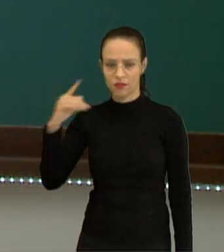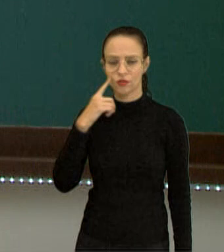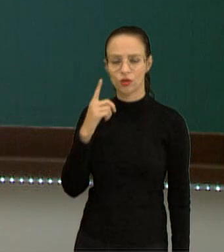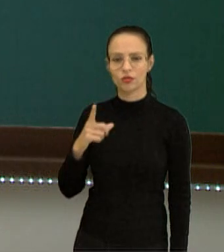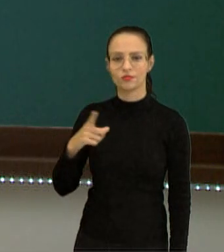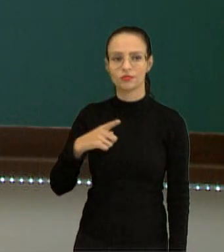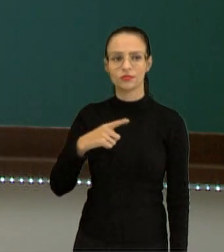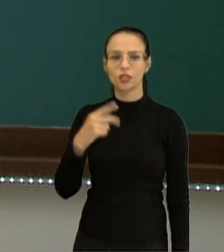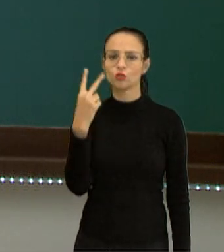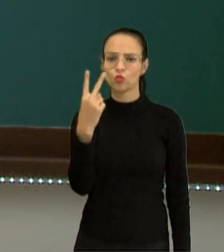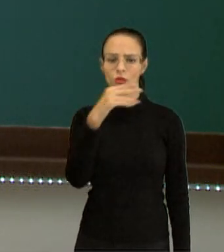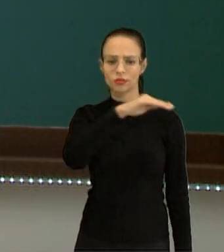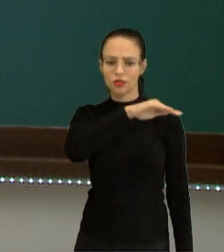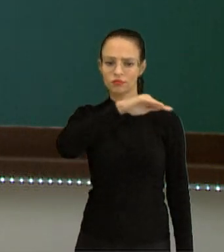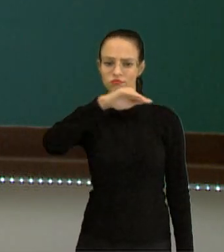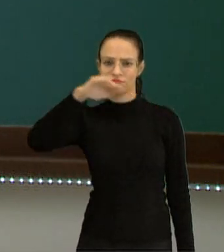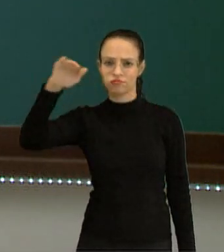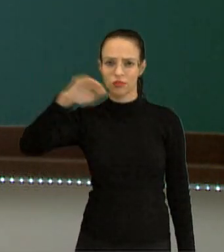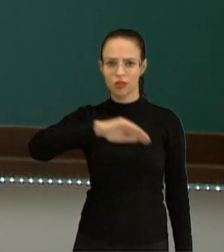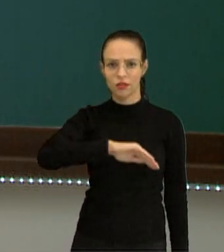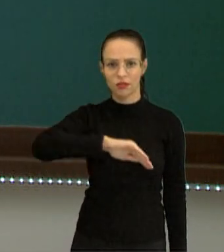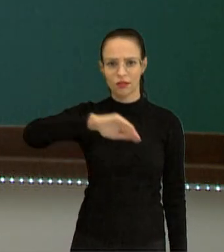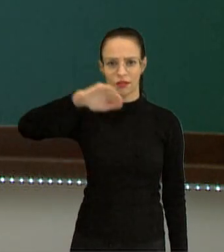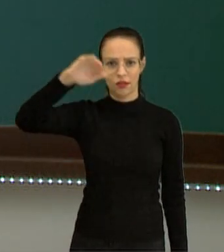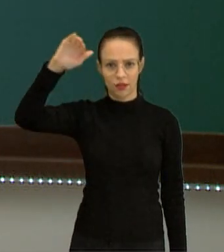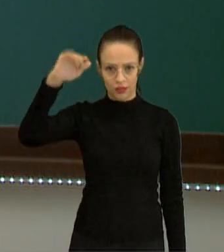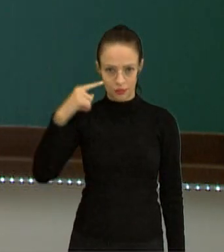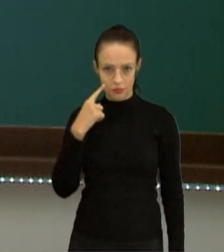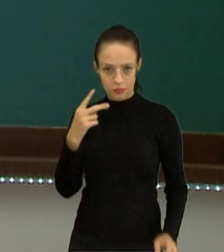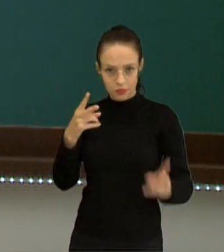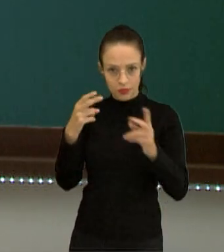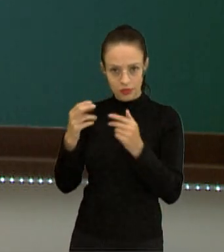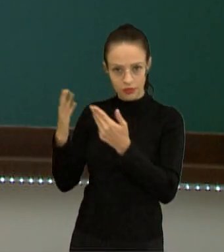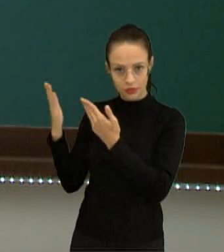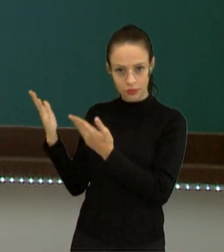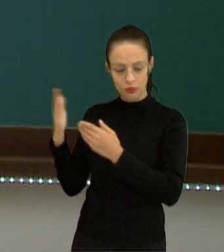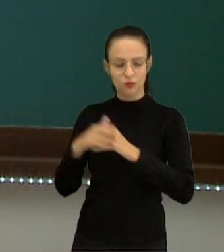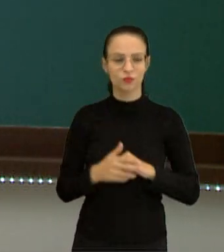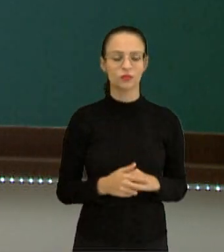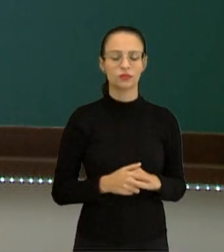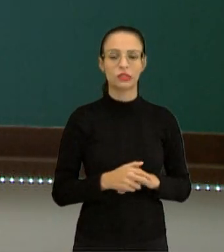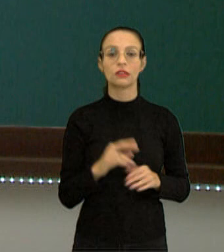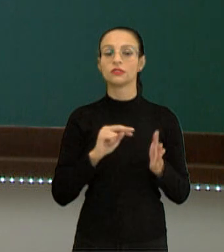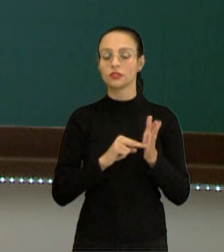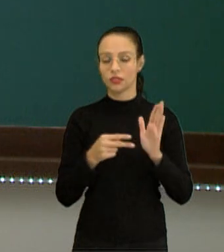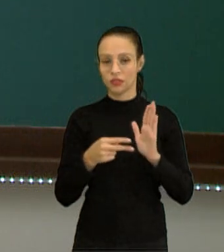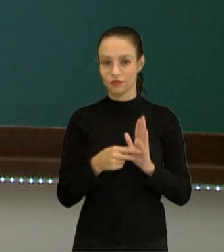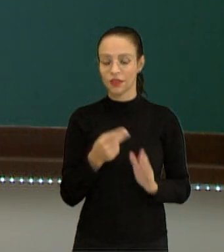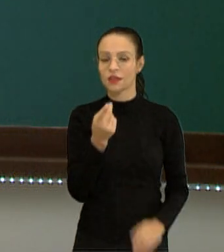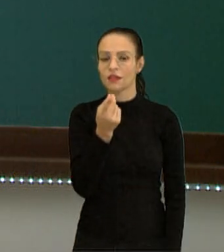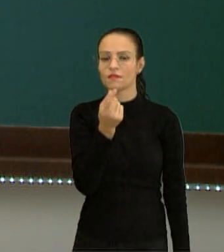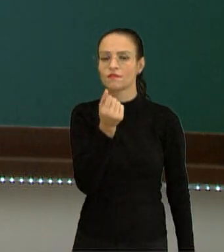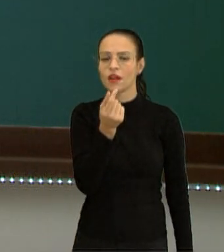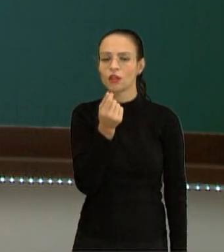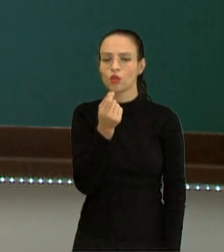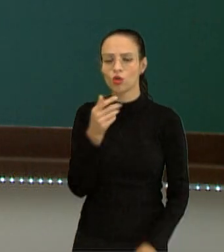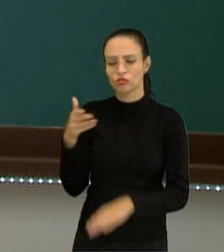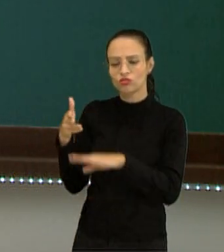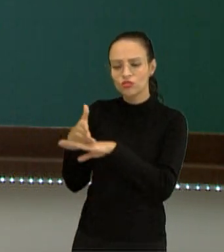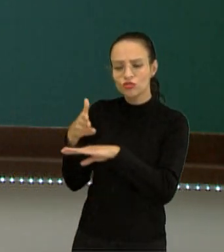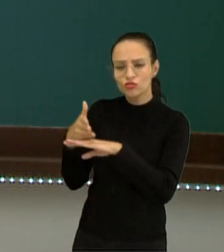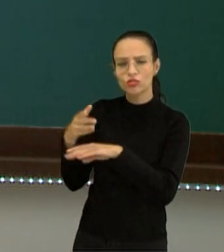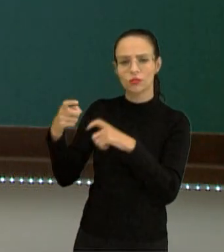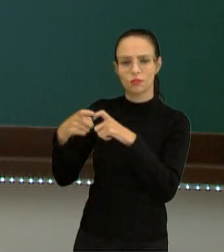duas retas, né? Representadas aqui no mesmo plano. Tá? Que representa o valor ali de consultas